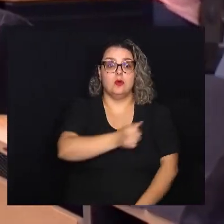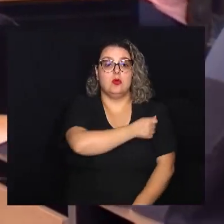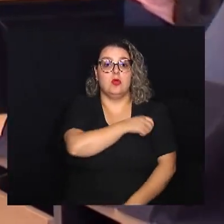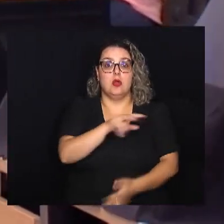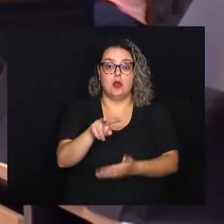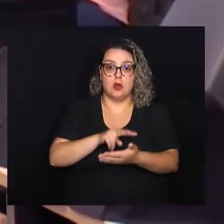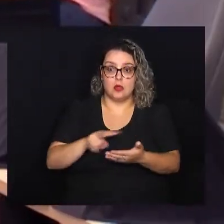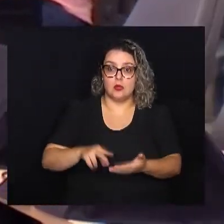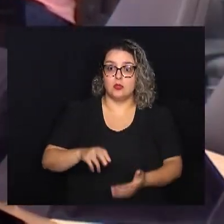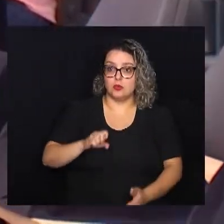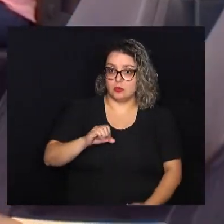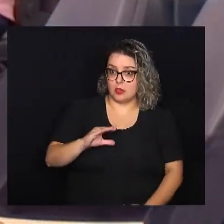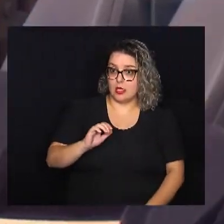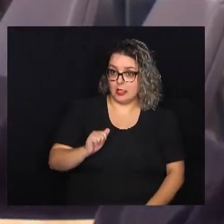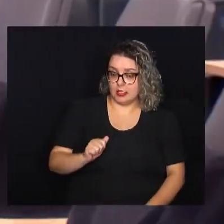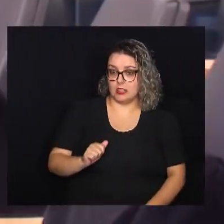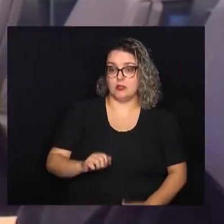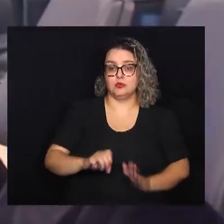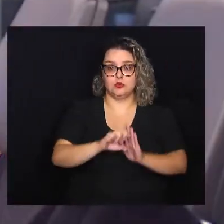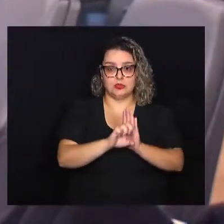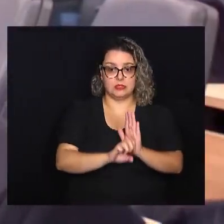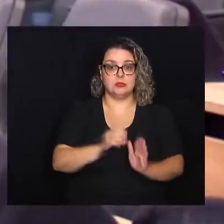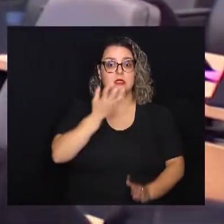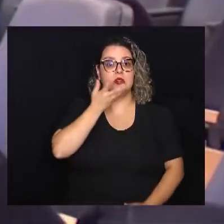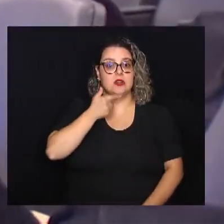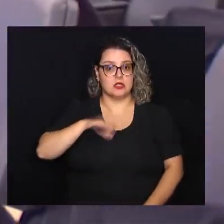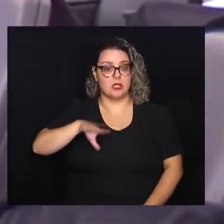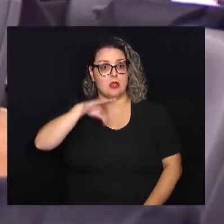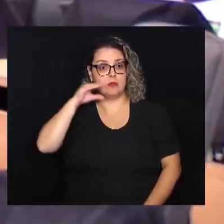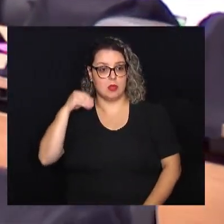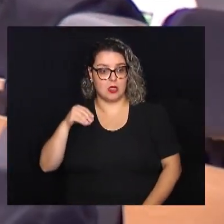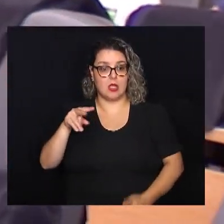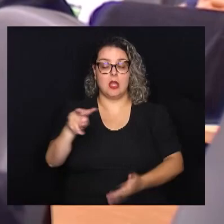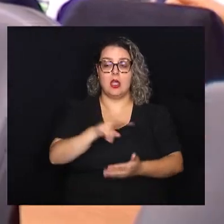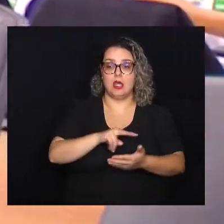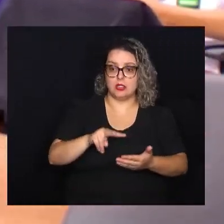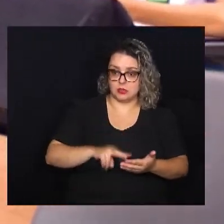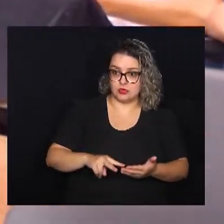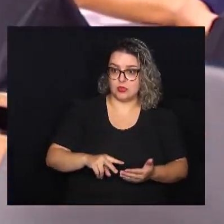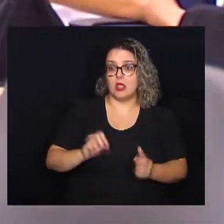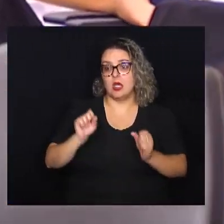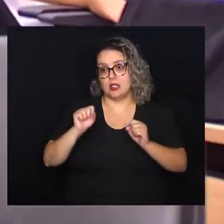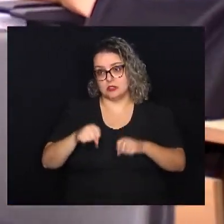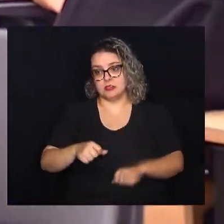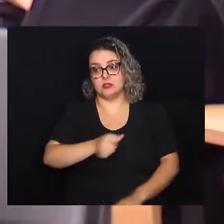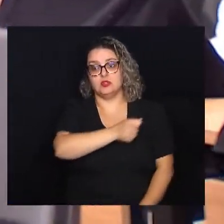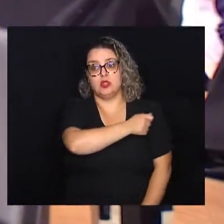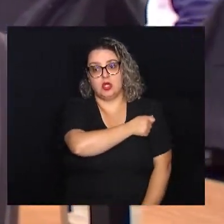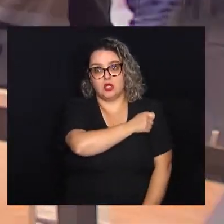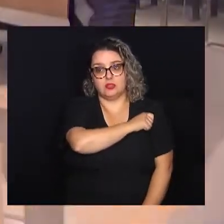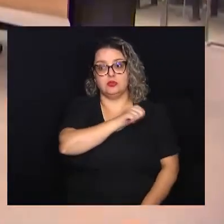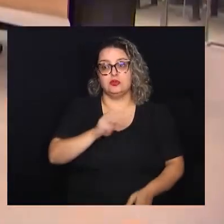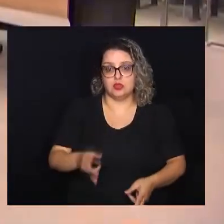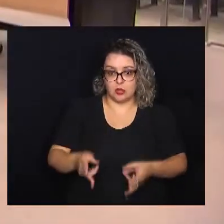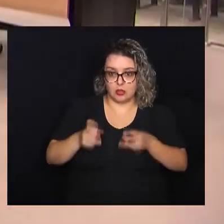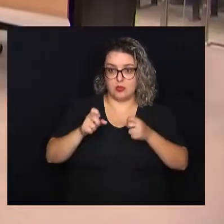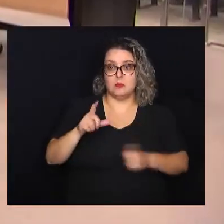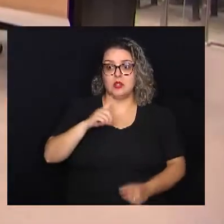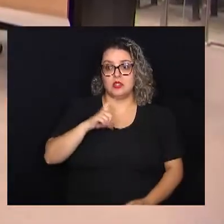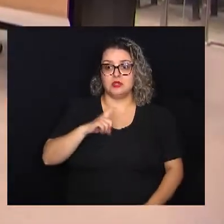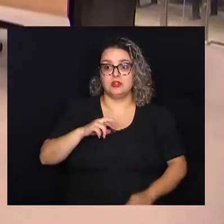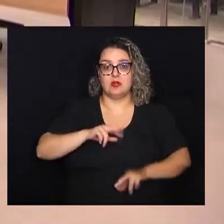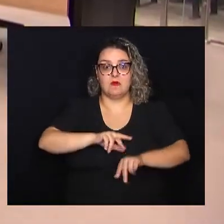do ECA né do Estatuto da Criança e do Adolescente a partir da leitura do ECA né os alunos perceberam que existiam né